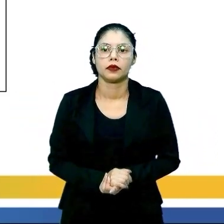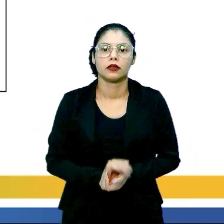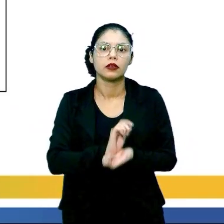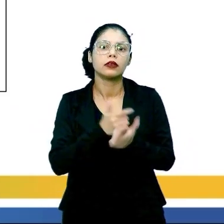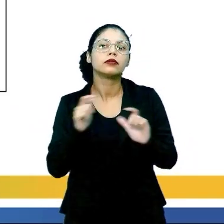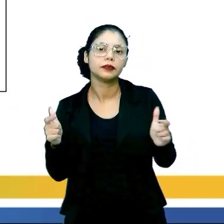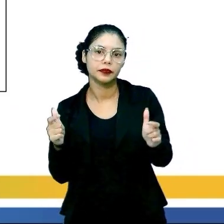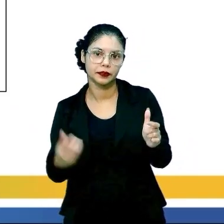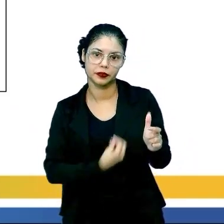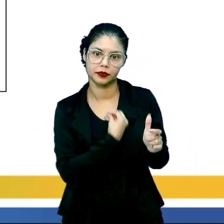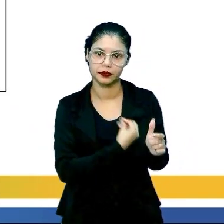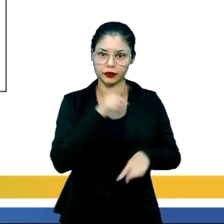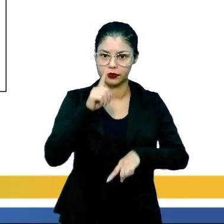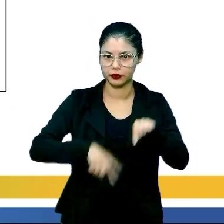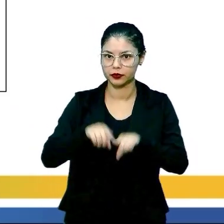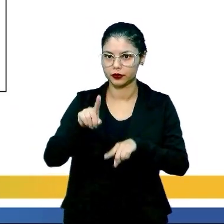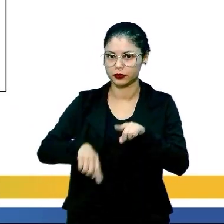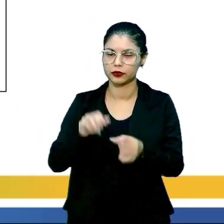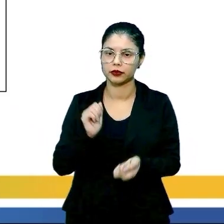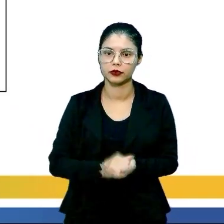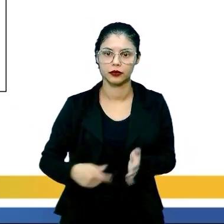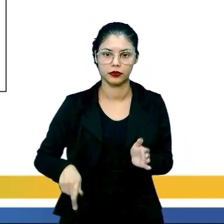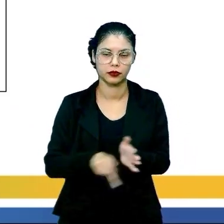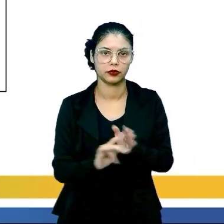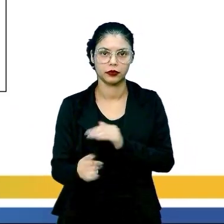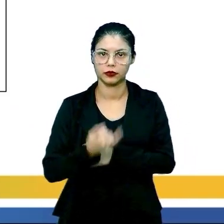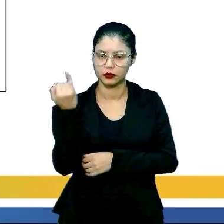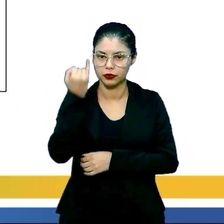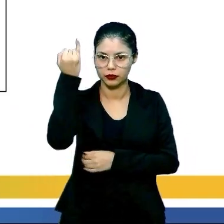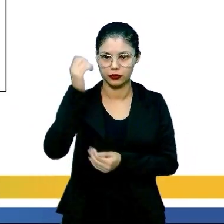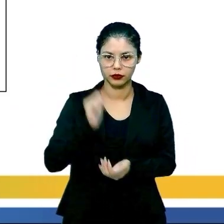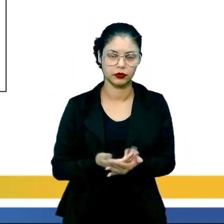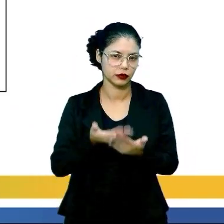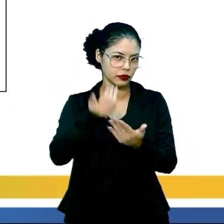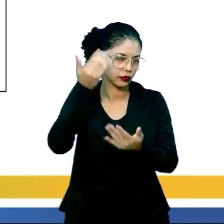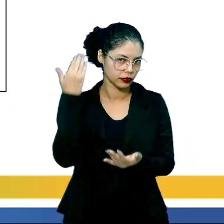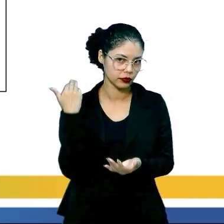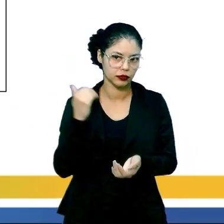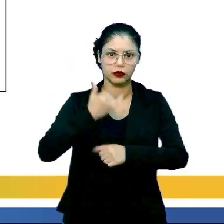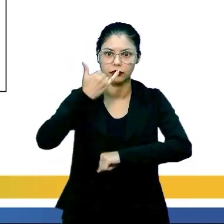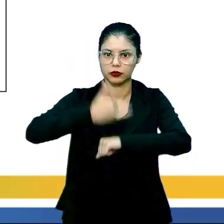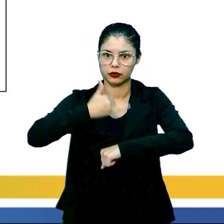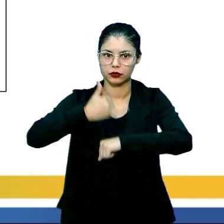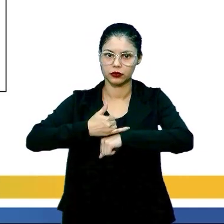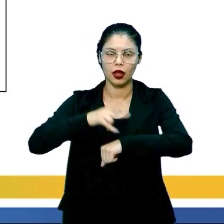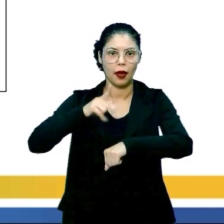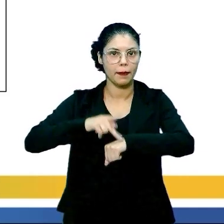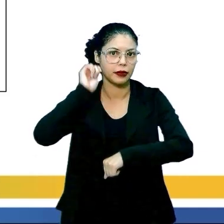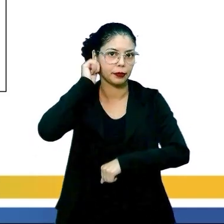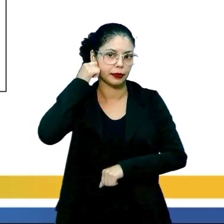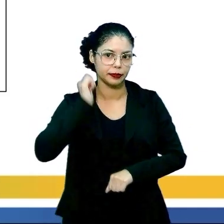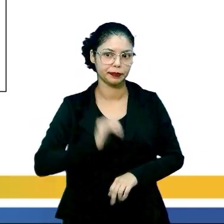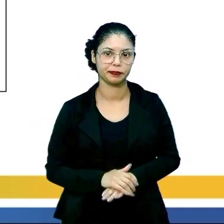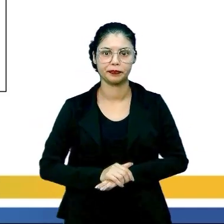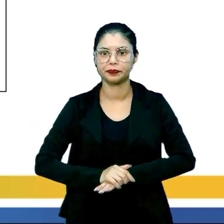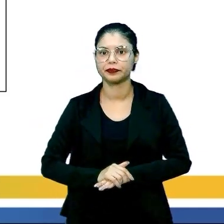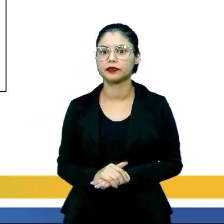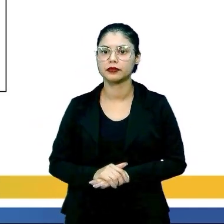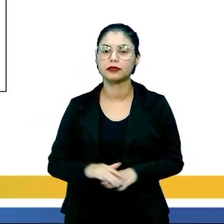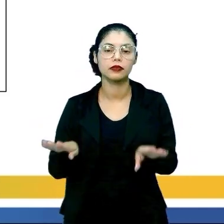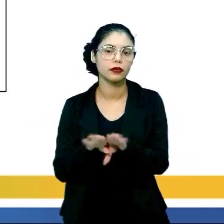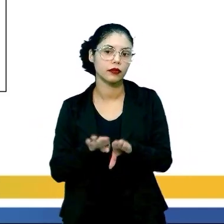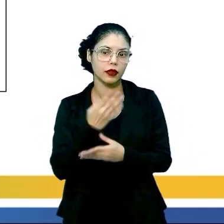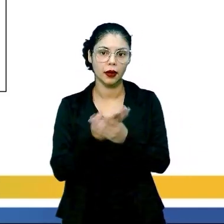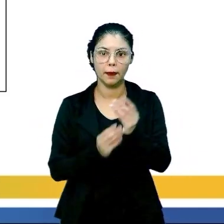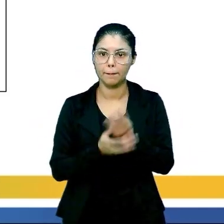uma presença de matéria-prima necessária lá na Inglaterra, que é o carvão e o ferro, e nós vamos ter muita